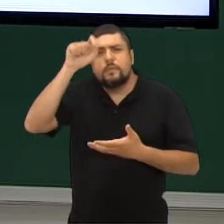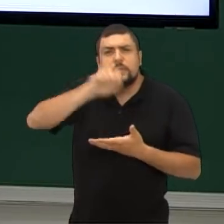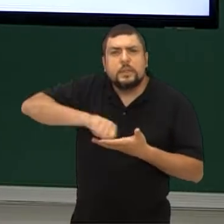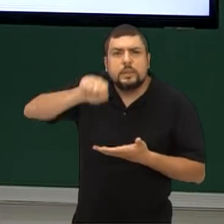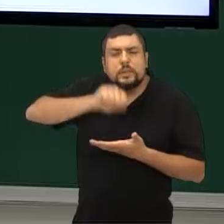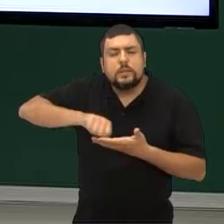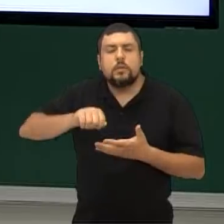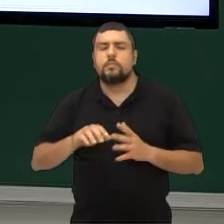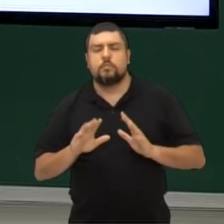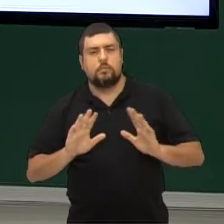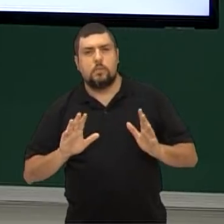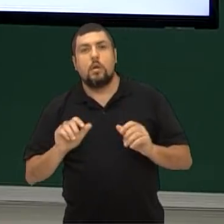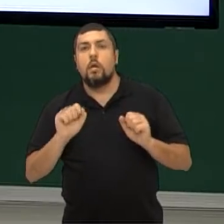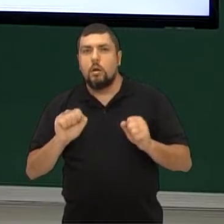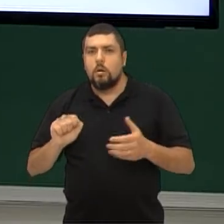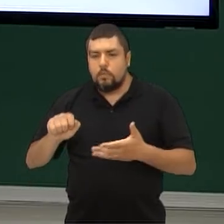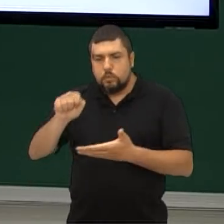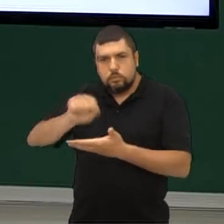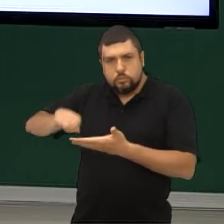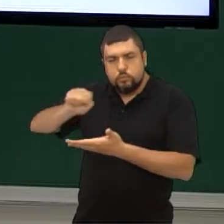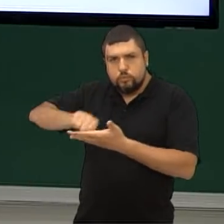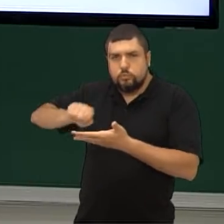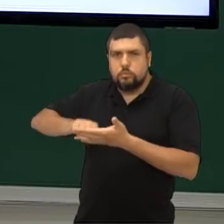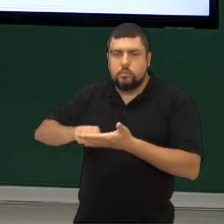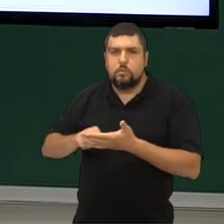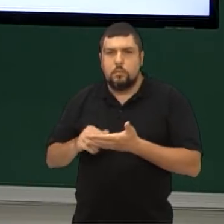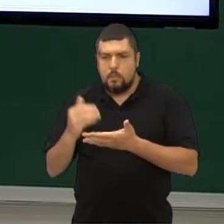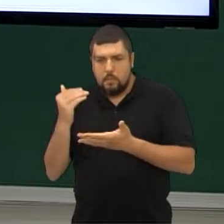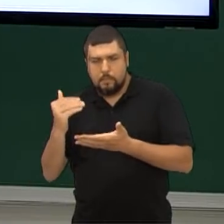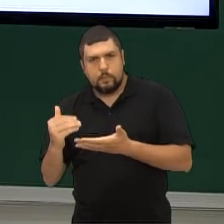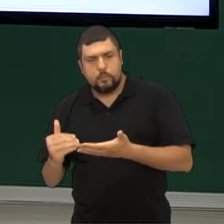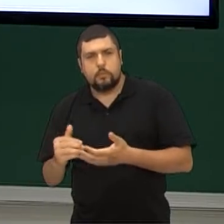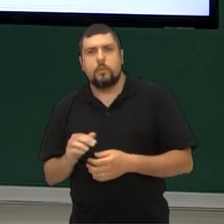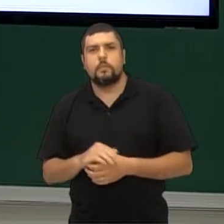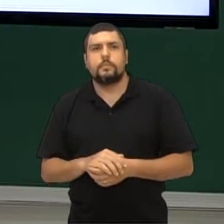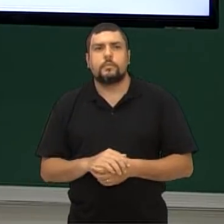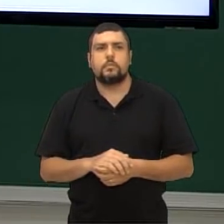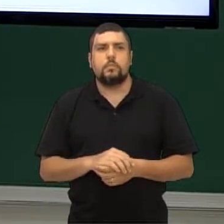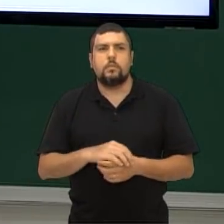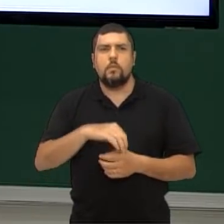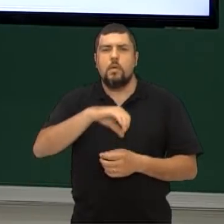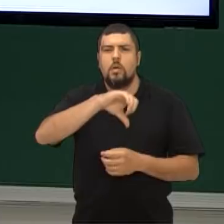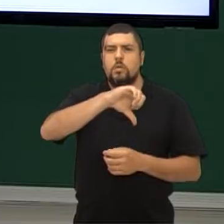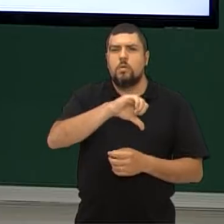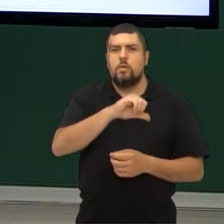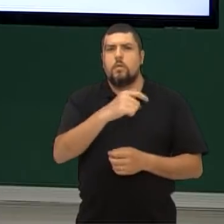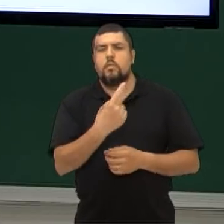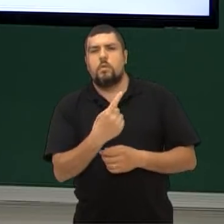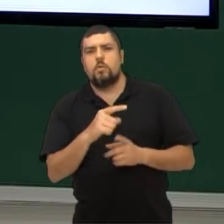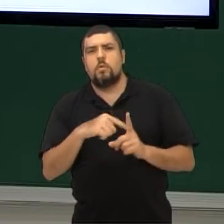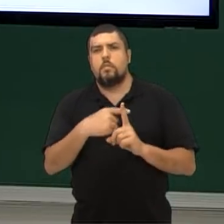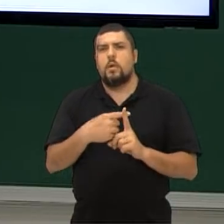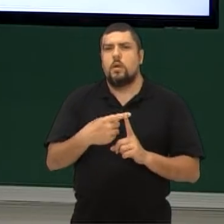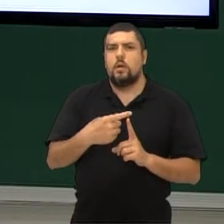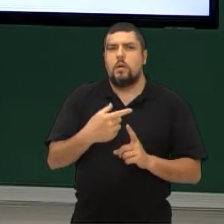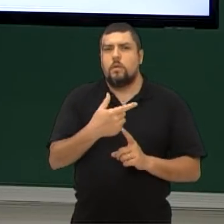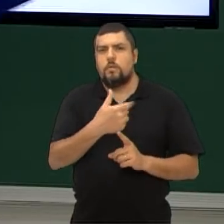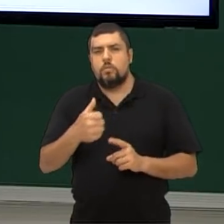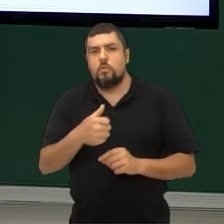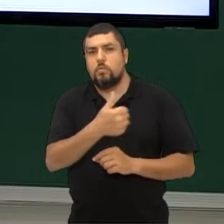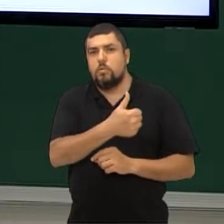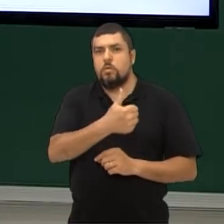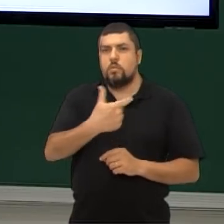vamos lá. 91 com 21, a gente vai ter um total de 112. E quando a gente soma